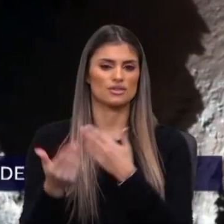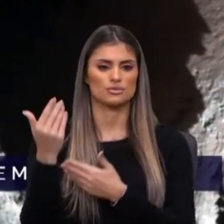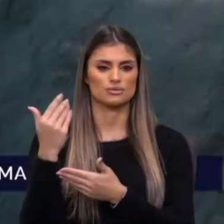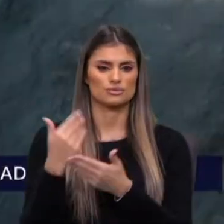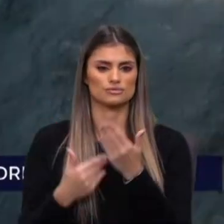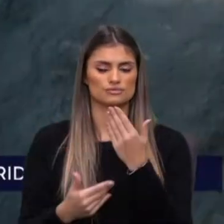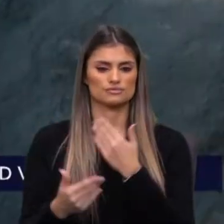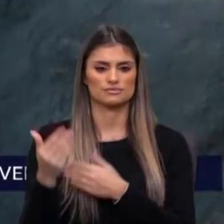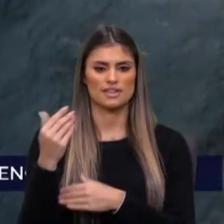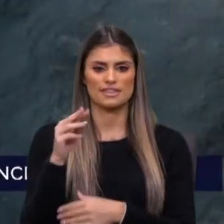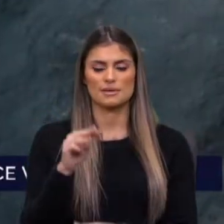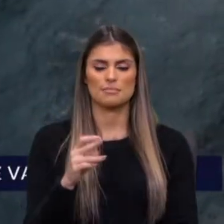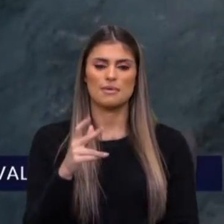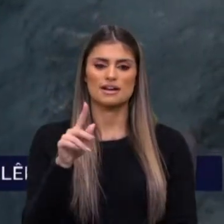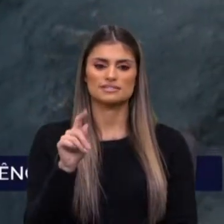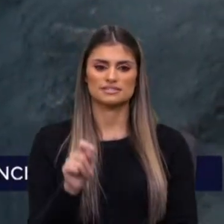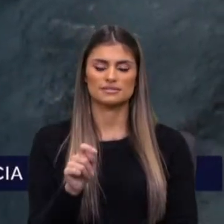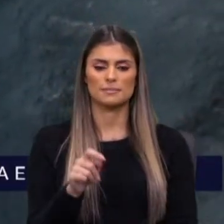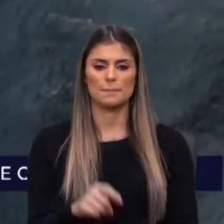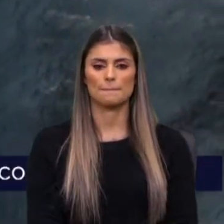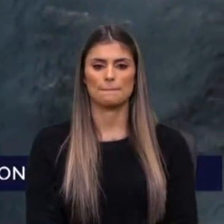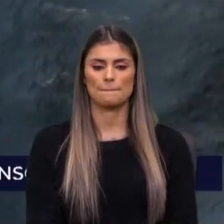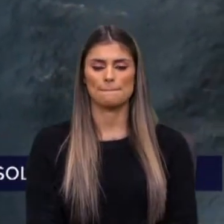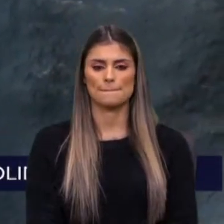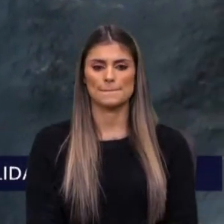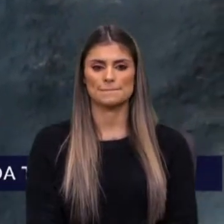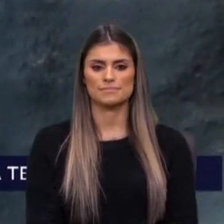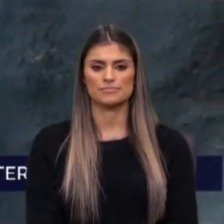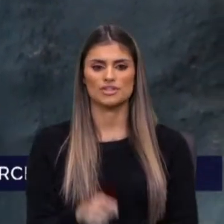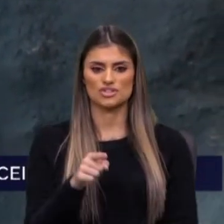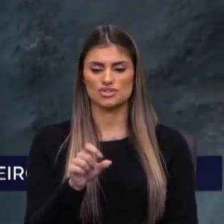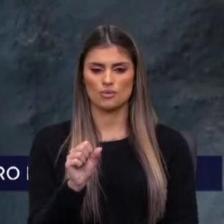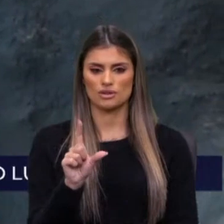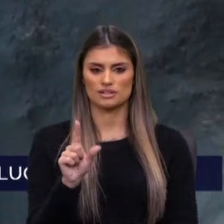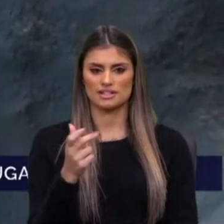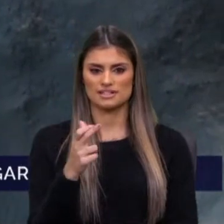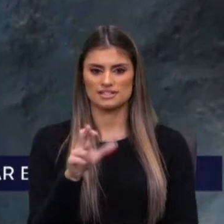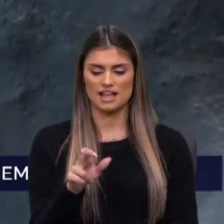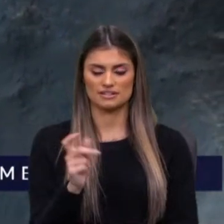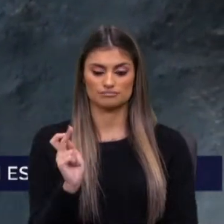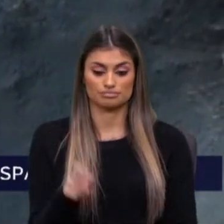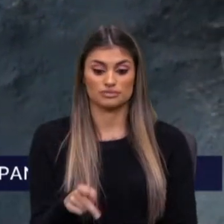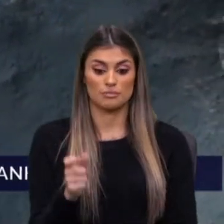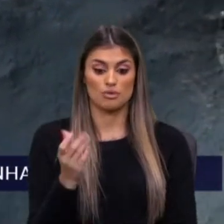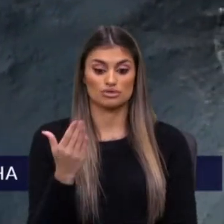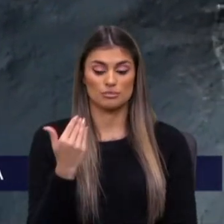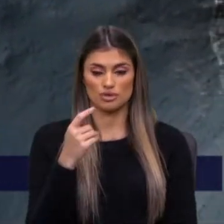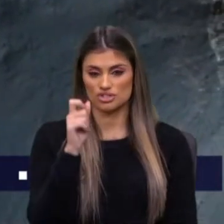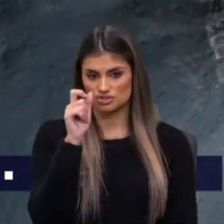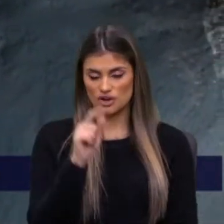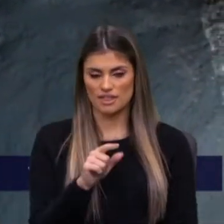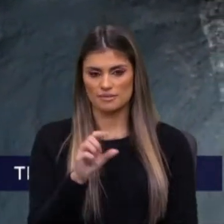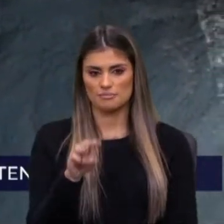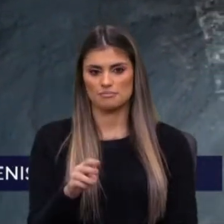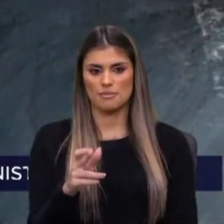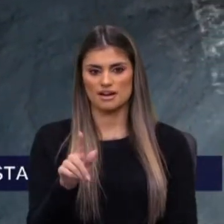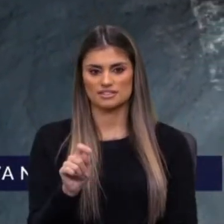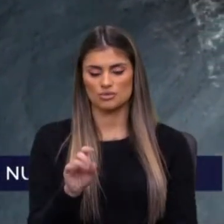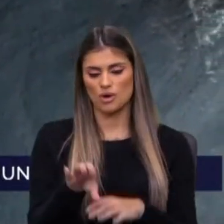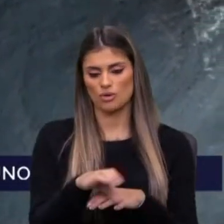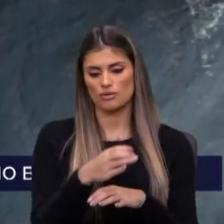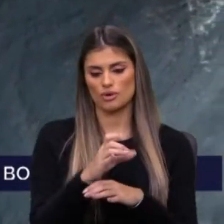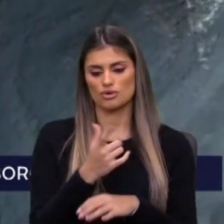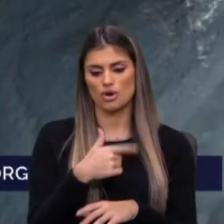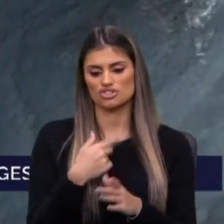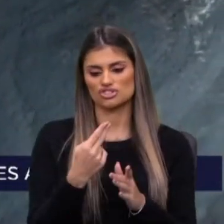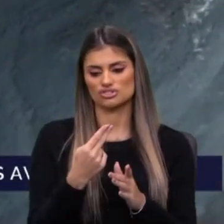muito remoto de Marte. Este será um glaciar muito recente na história de Marte. No Equador, quando nós estamos à